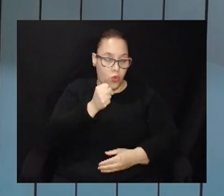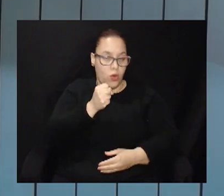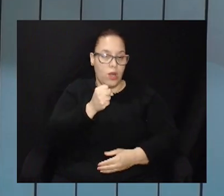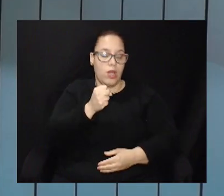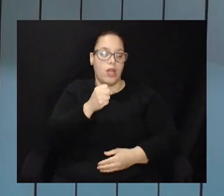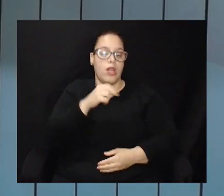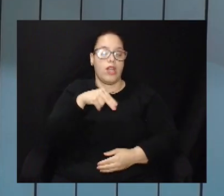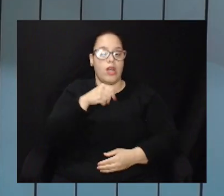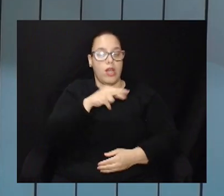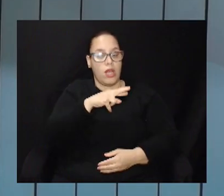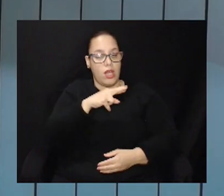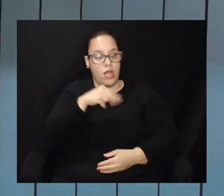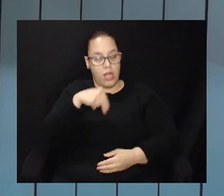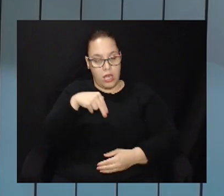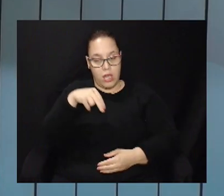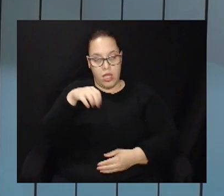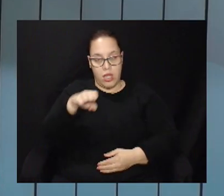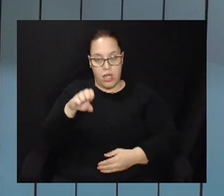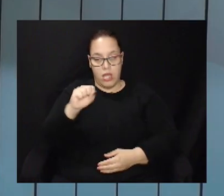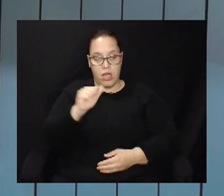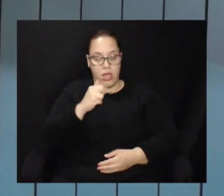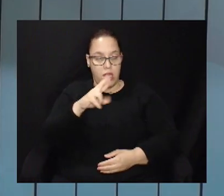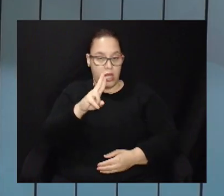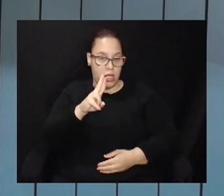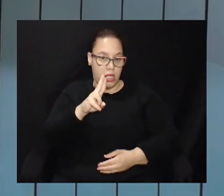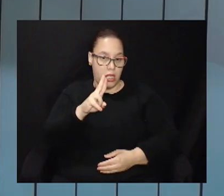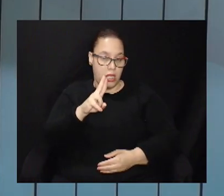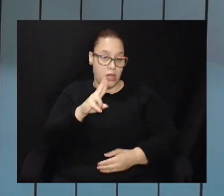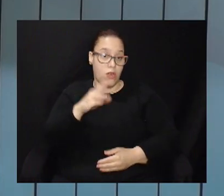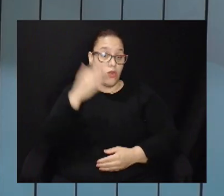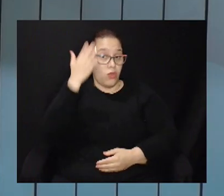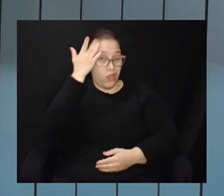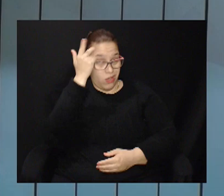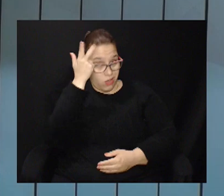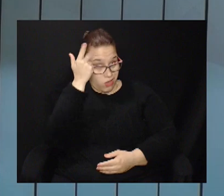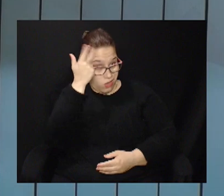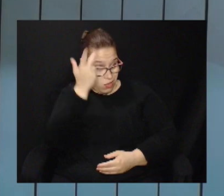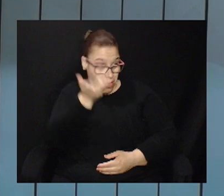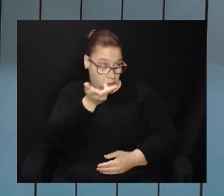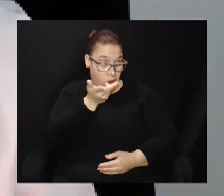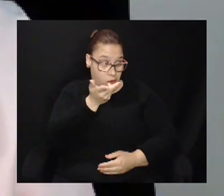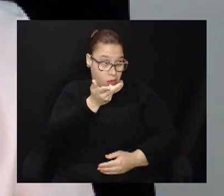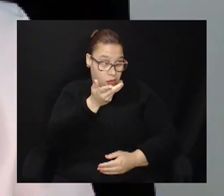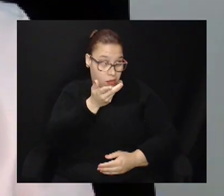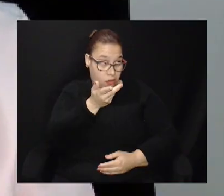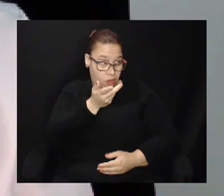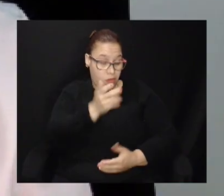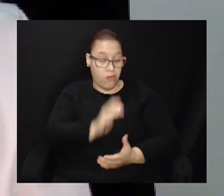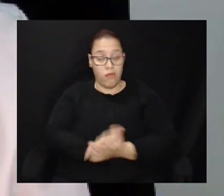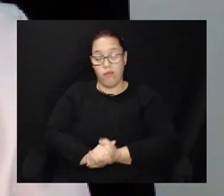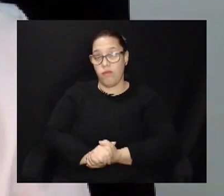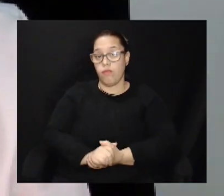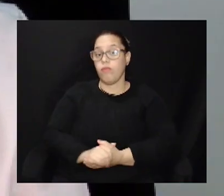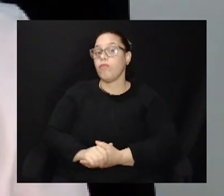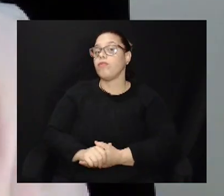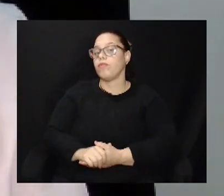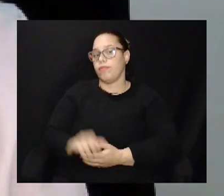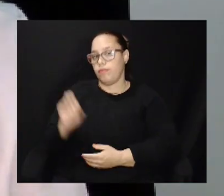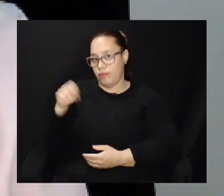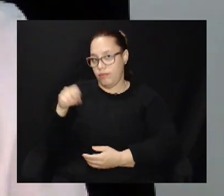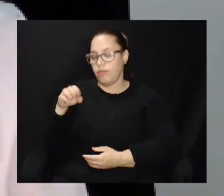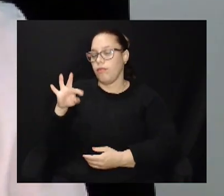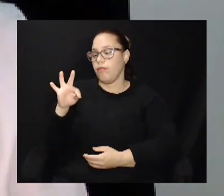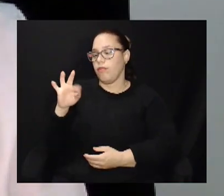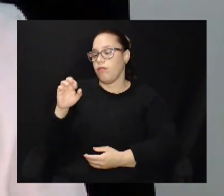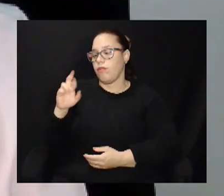trazendo mais essa questão de tradição mesmo, né? Muito essa questão de tradição, e até o nosso